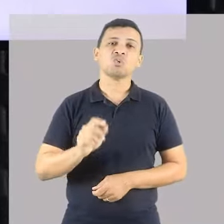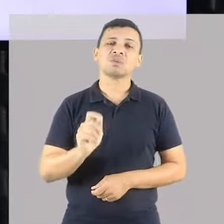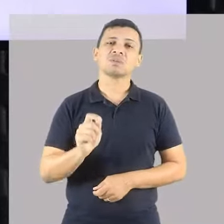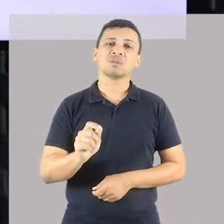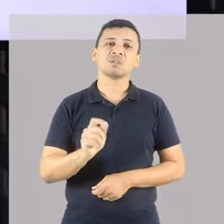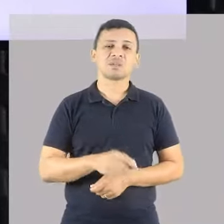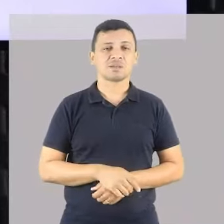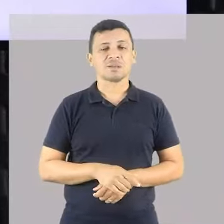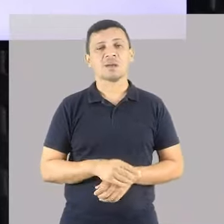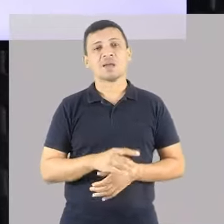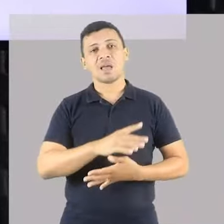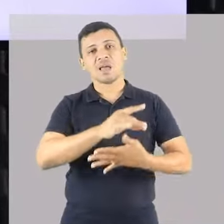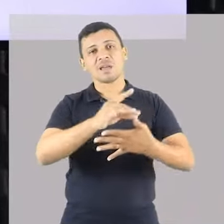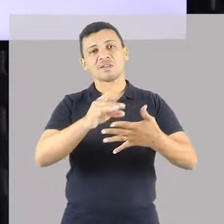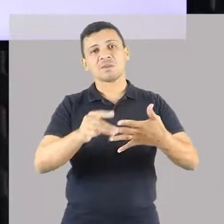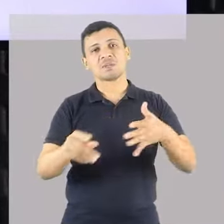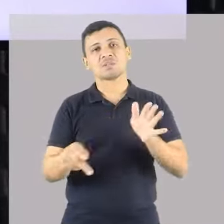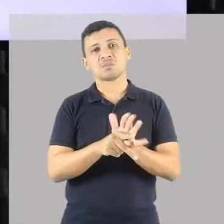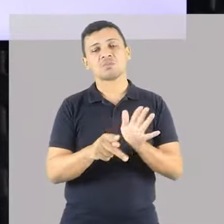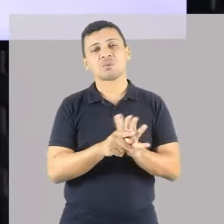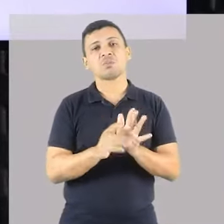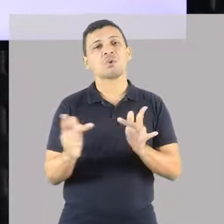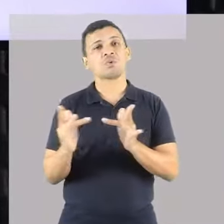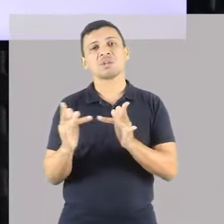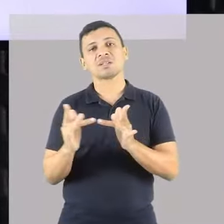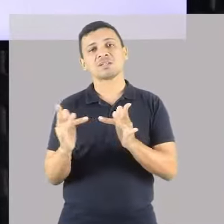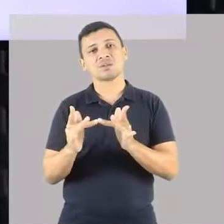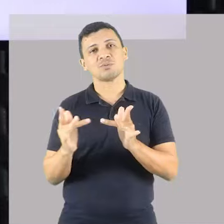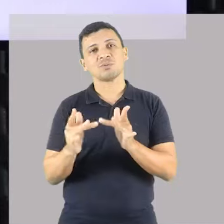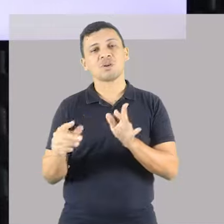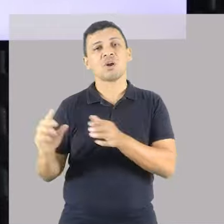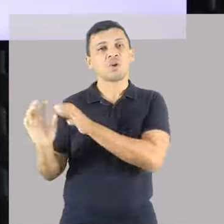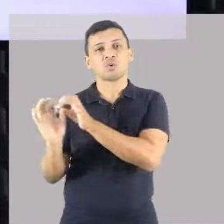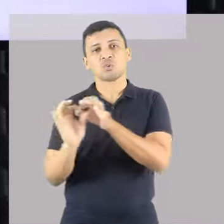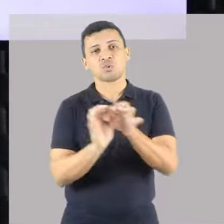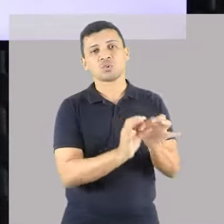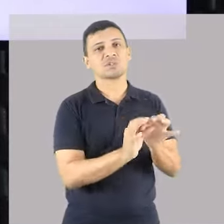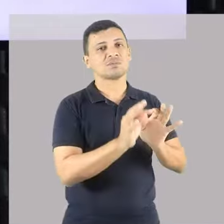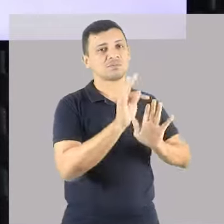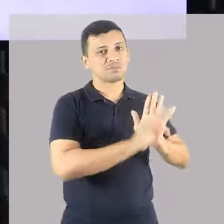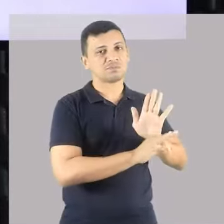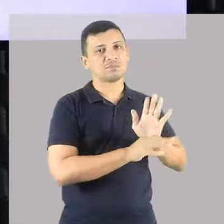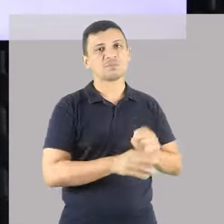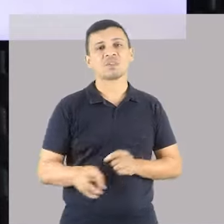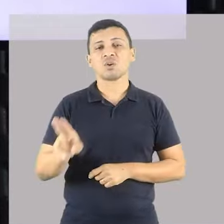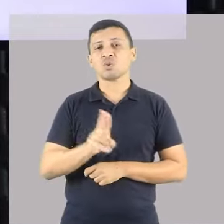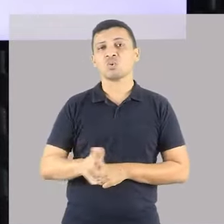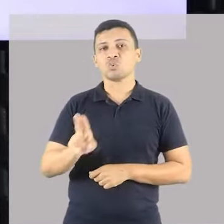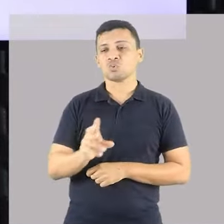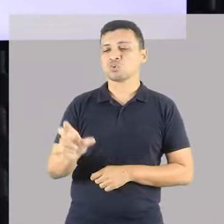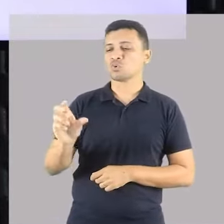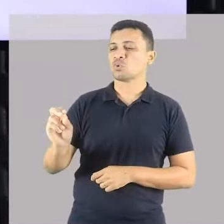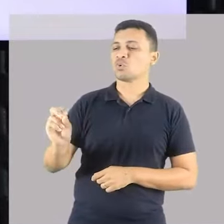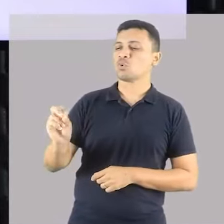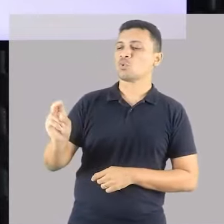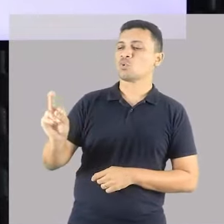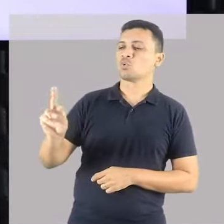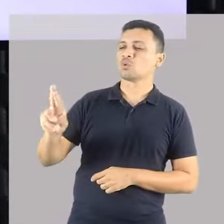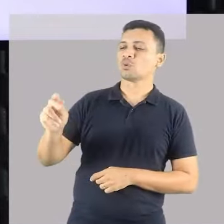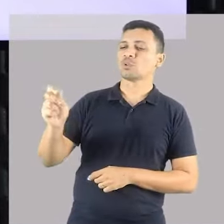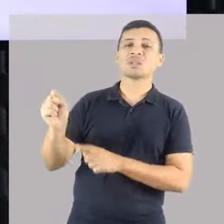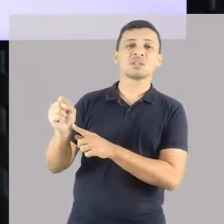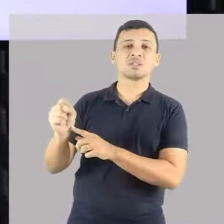a a esses elementos de conexão a esses elementos coesivos no texto Então ele usa outras que é pronome